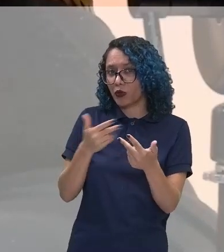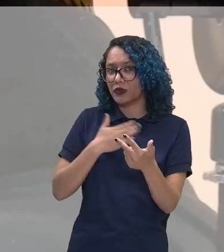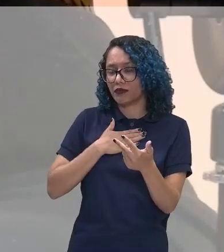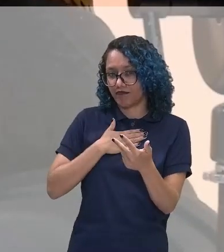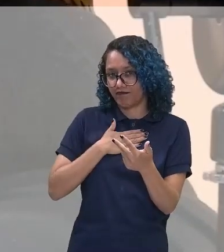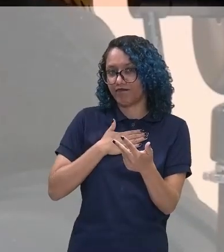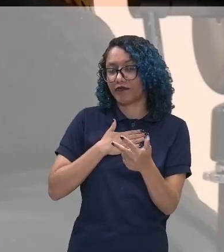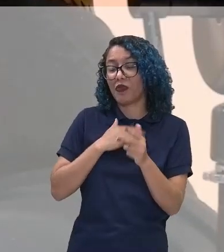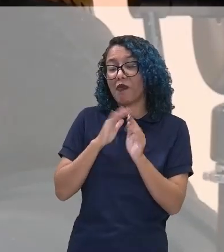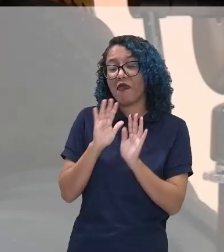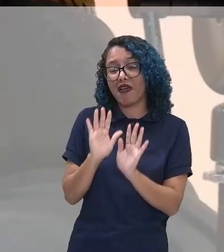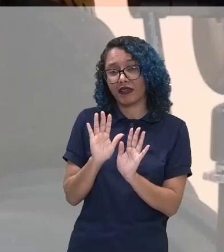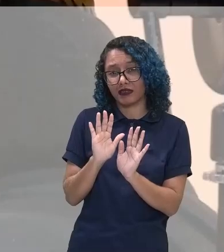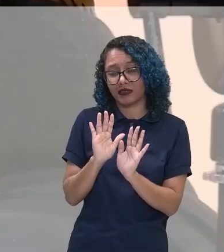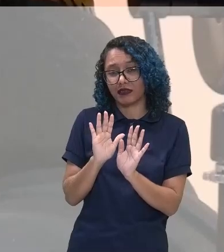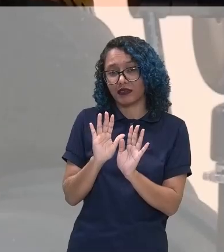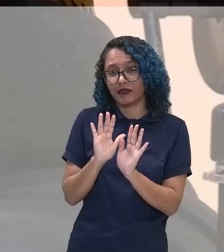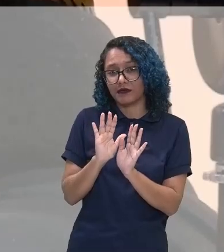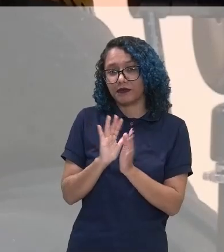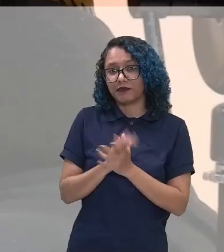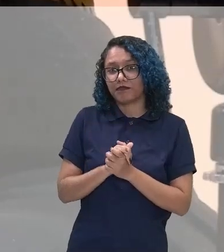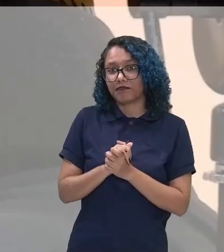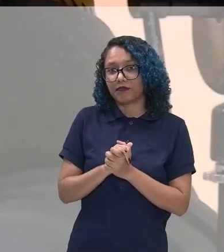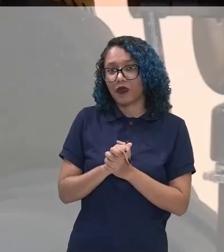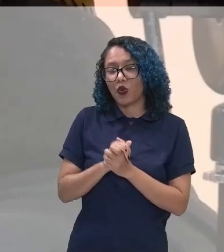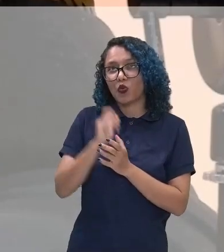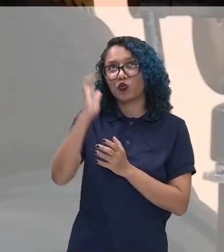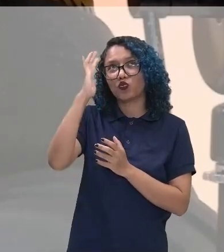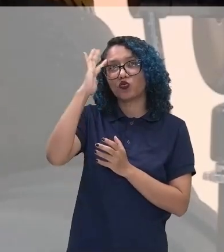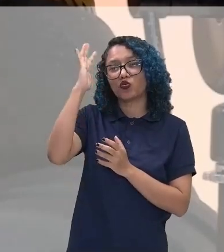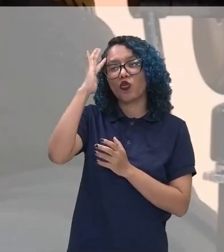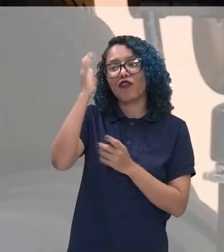mim, mas não é um sonho de